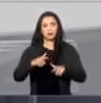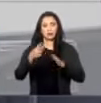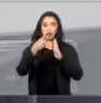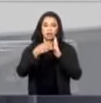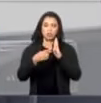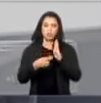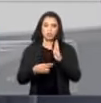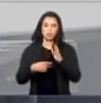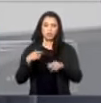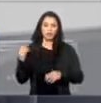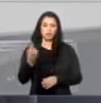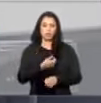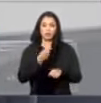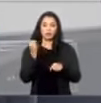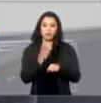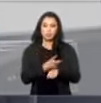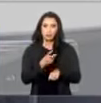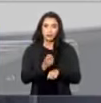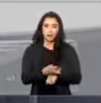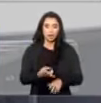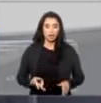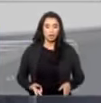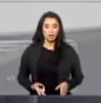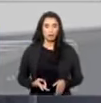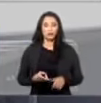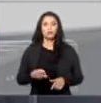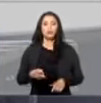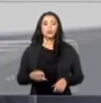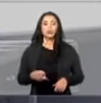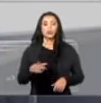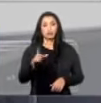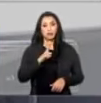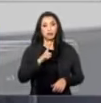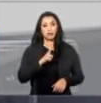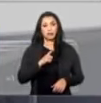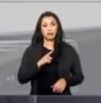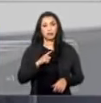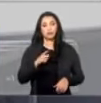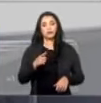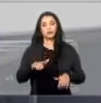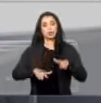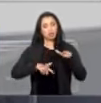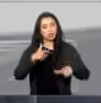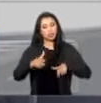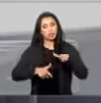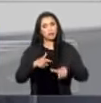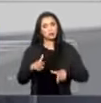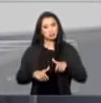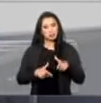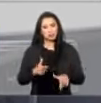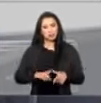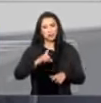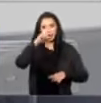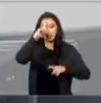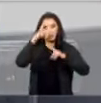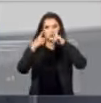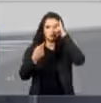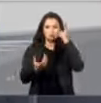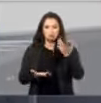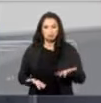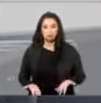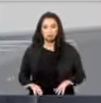empregos, defendendo um amplo setor que almeja viver dignamente do seu trabalho e de sua criatividade, defendendo